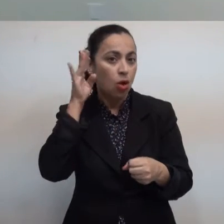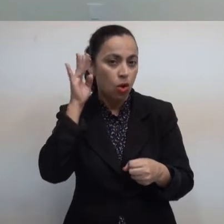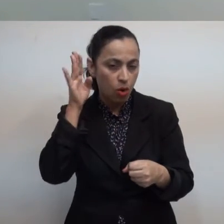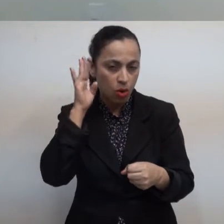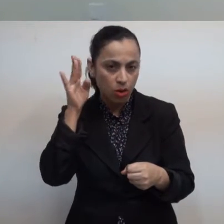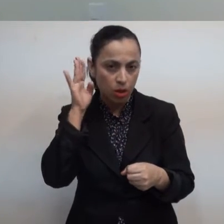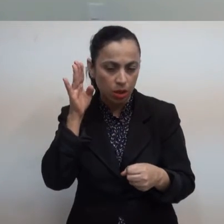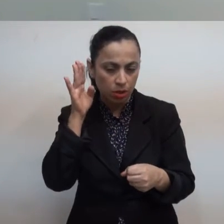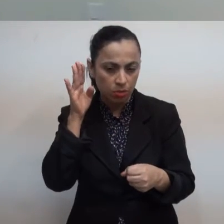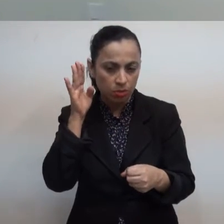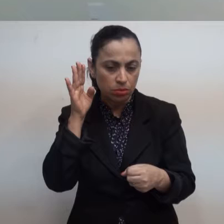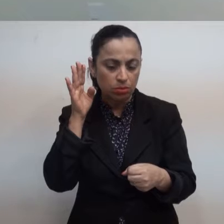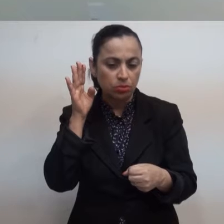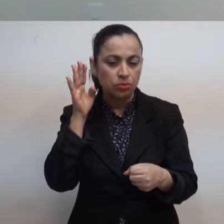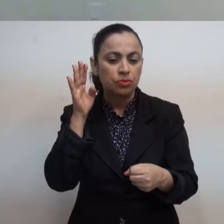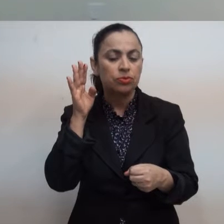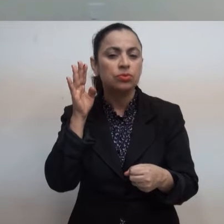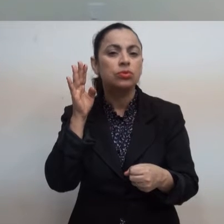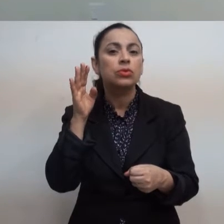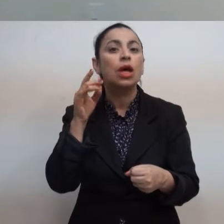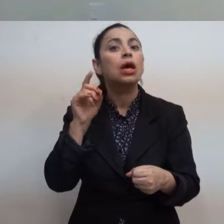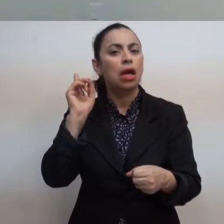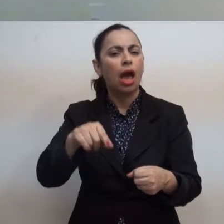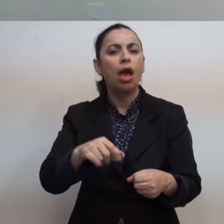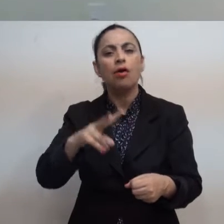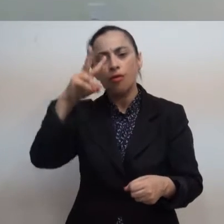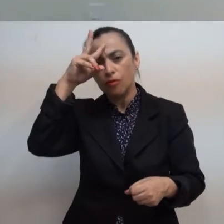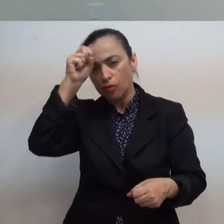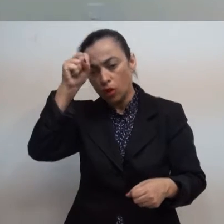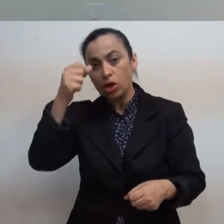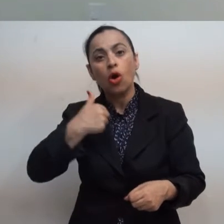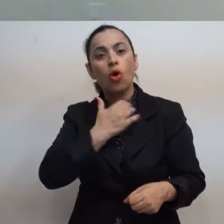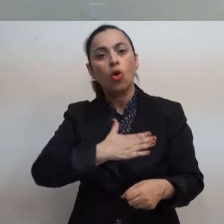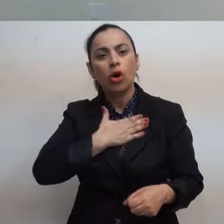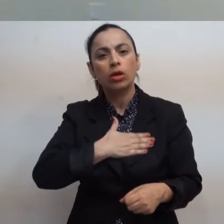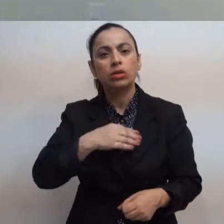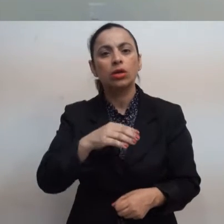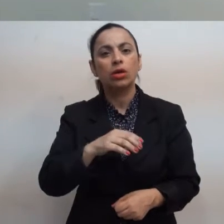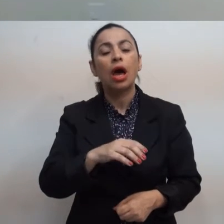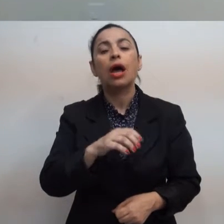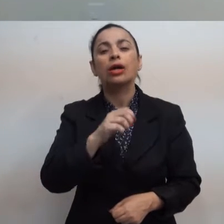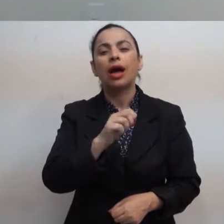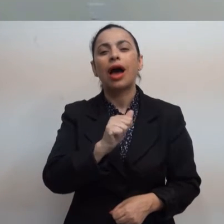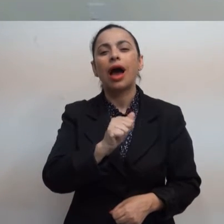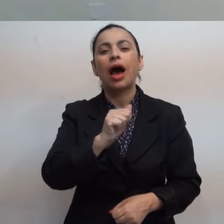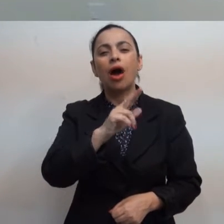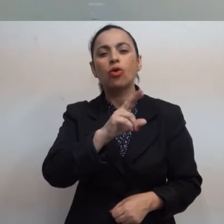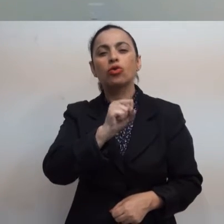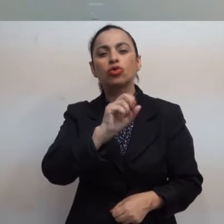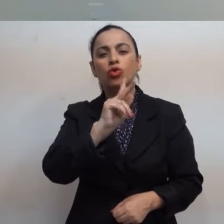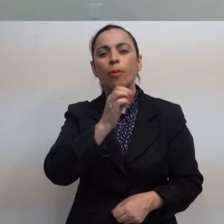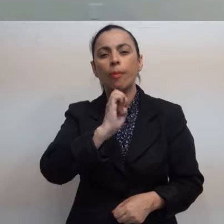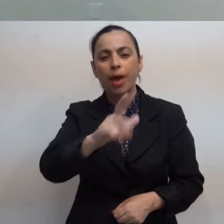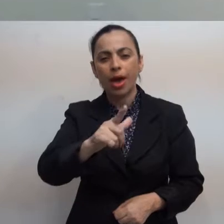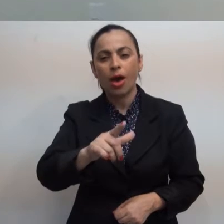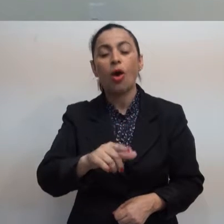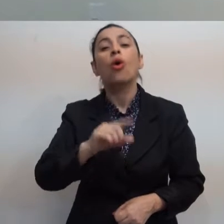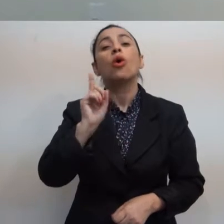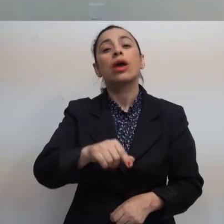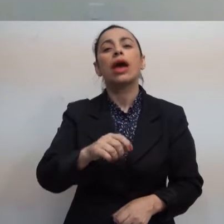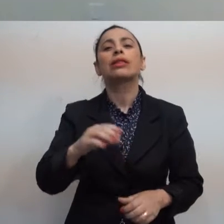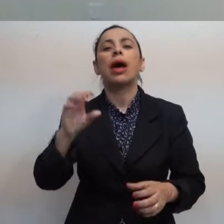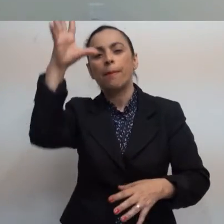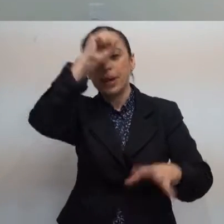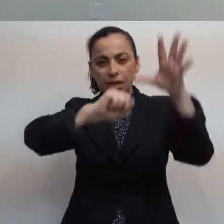base teórica muito intensa e que eu gosto muito, que é do David Alzubel, da